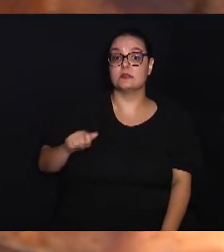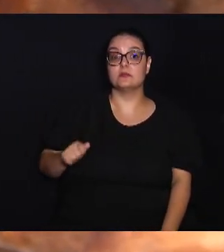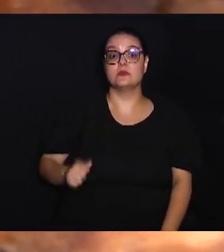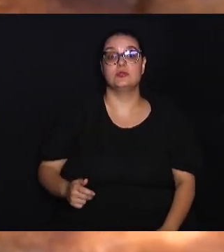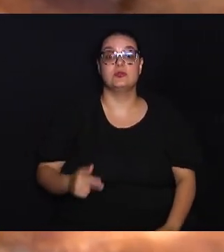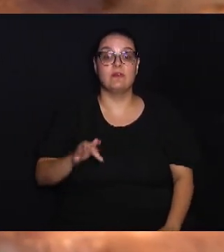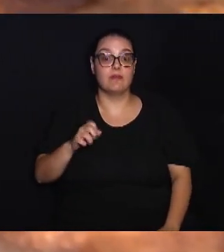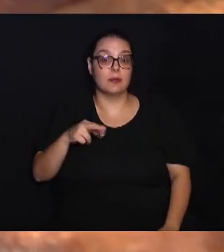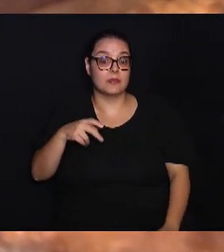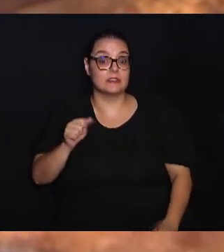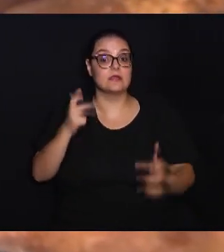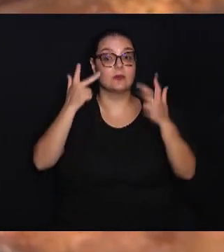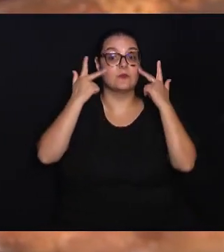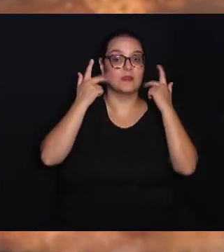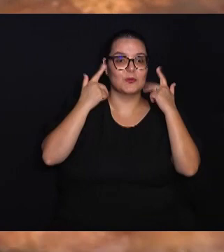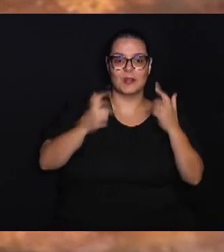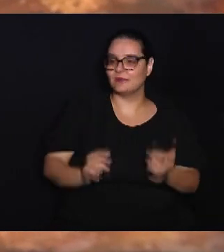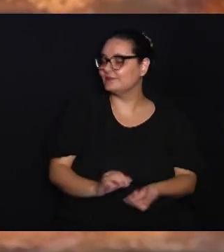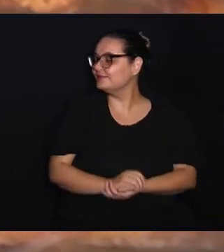de fermentação